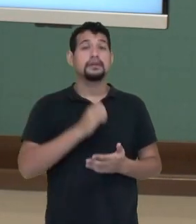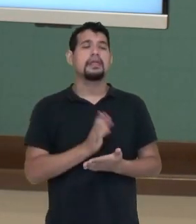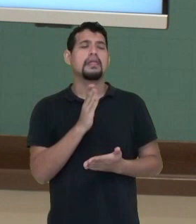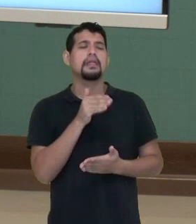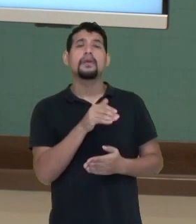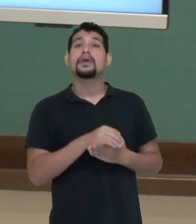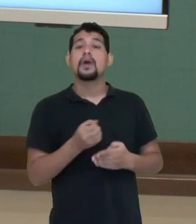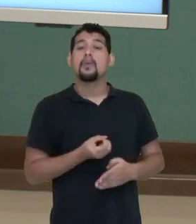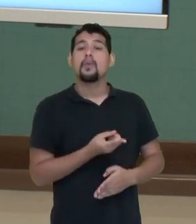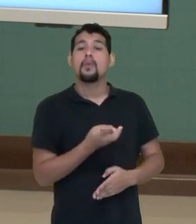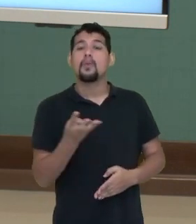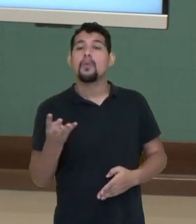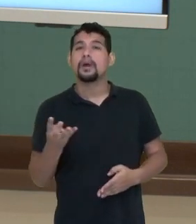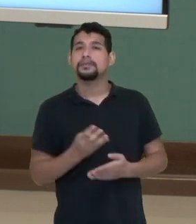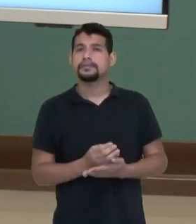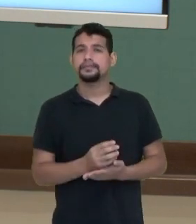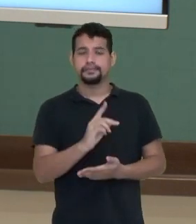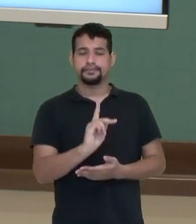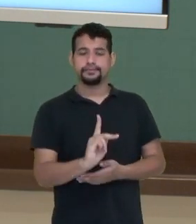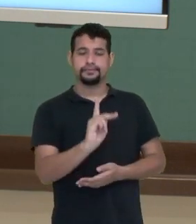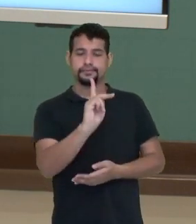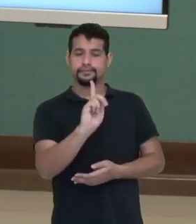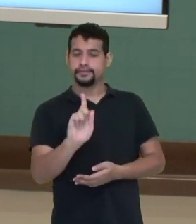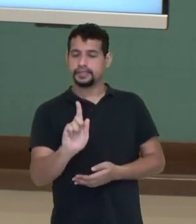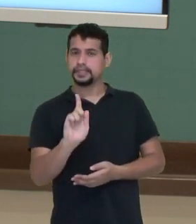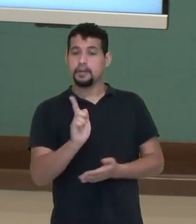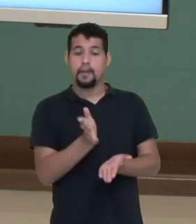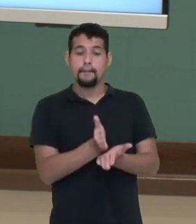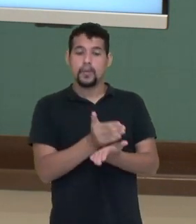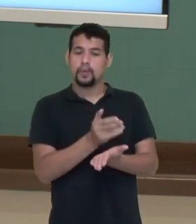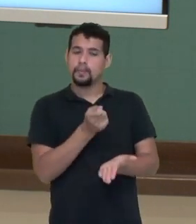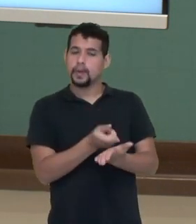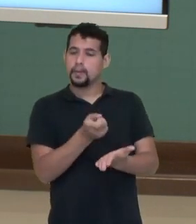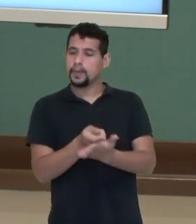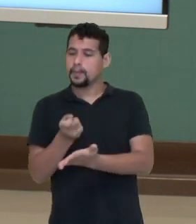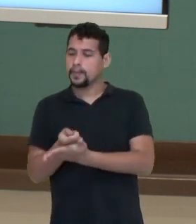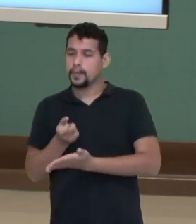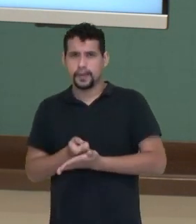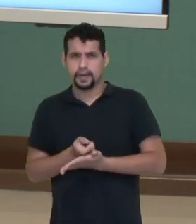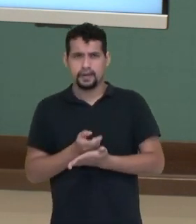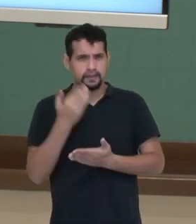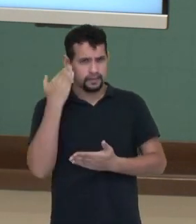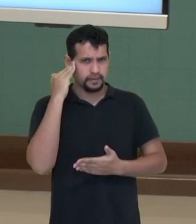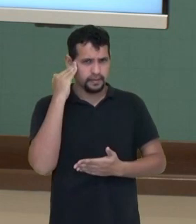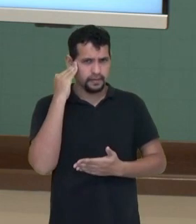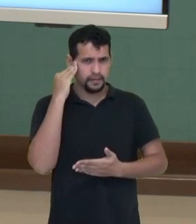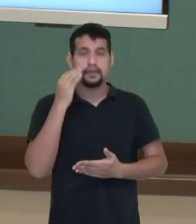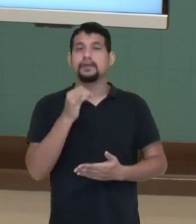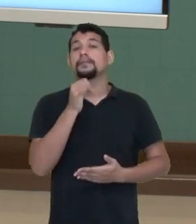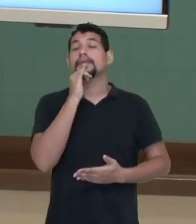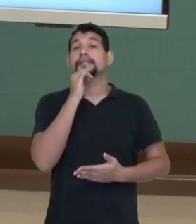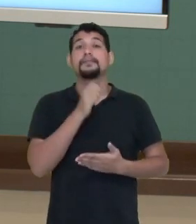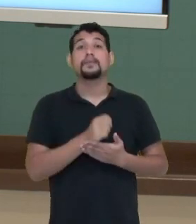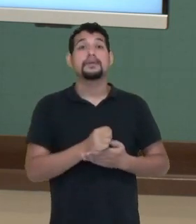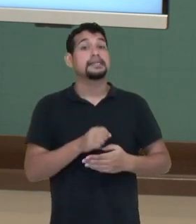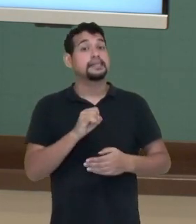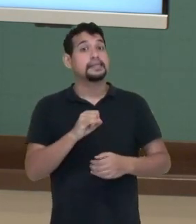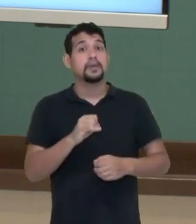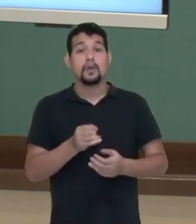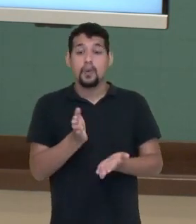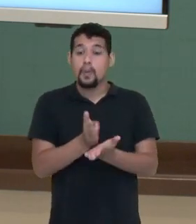da quantidade de quilogramas de bolo que ele compra. Faz sentido para você? Quanto maior